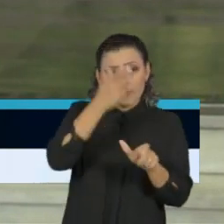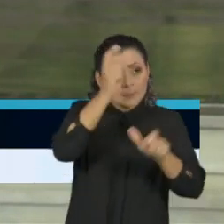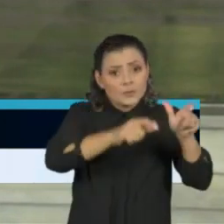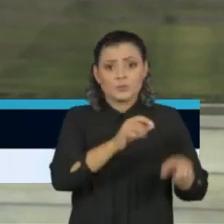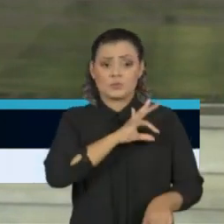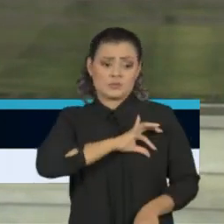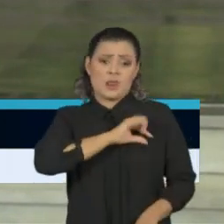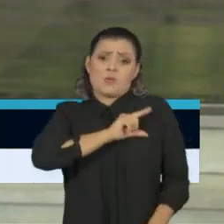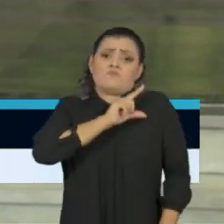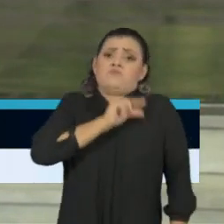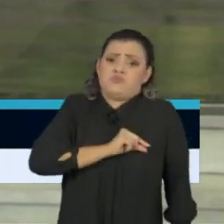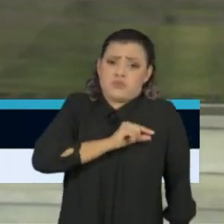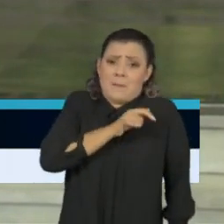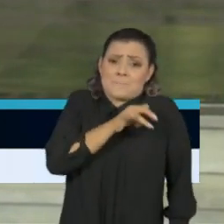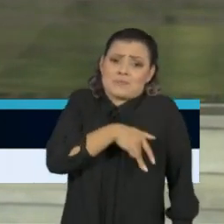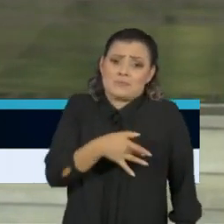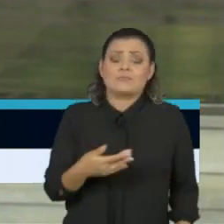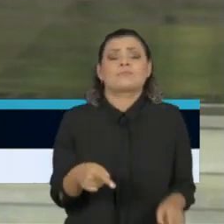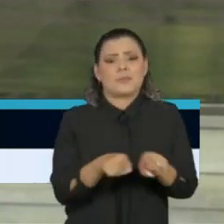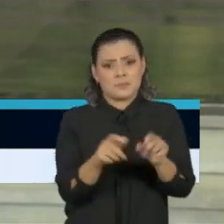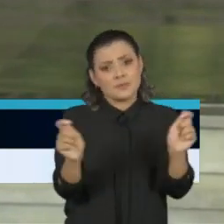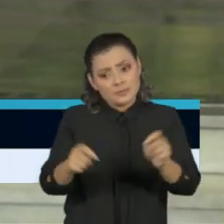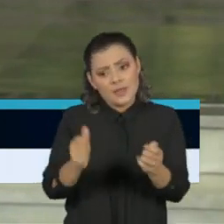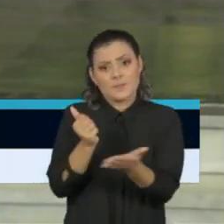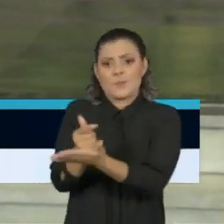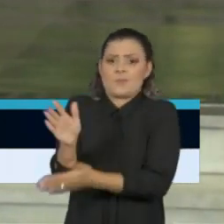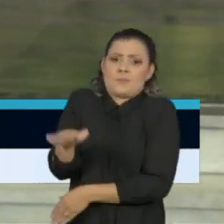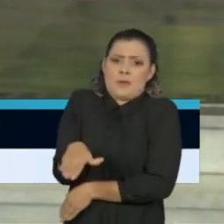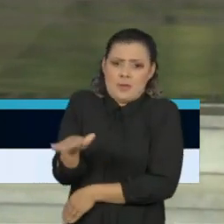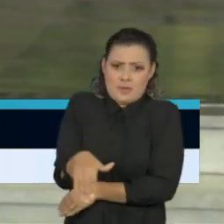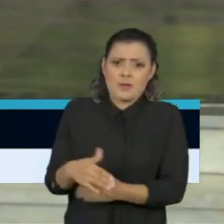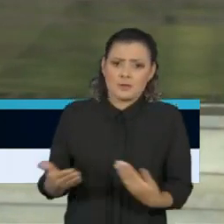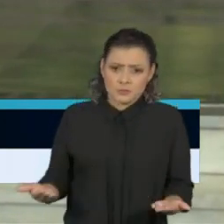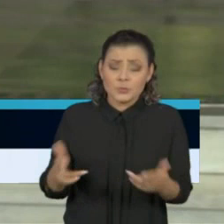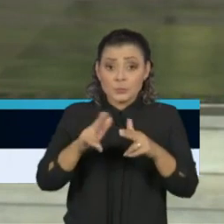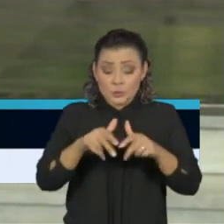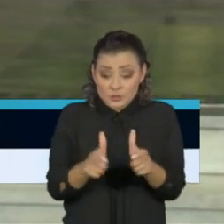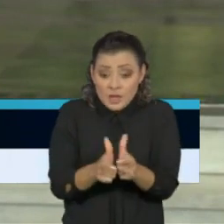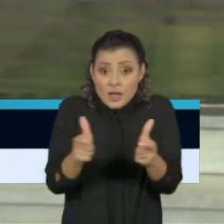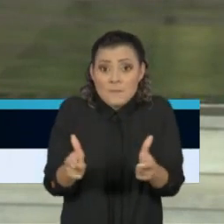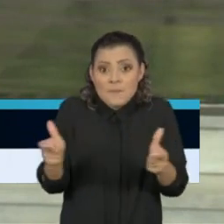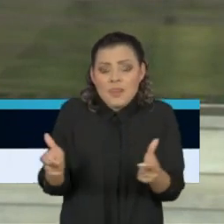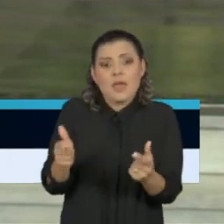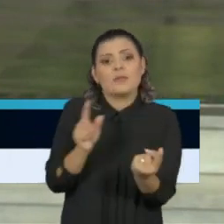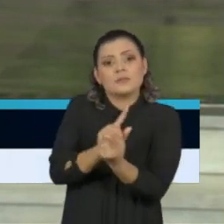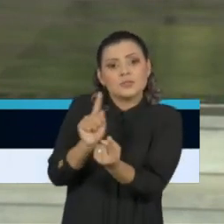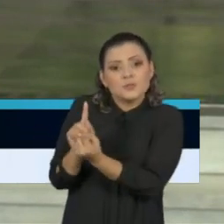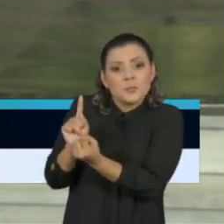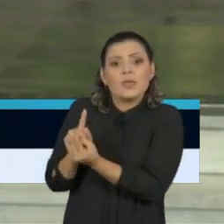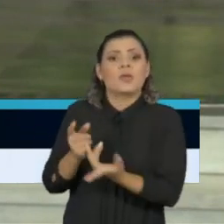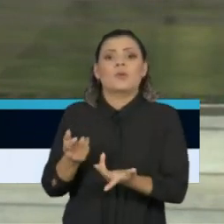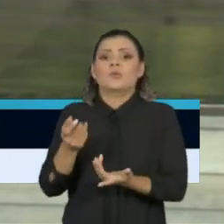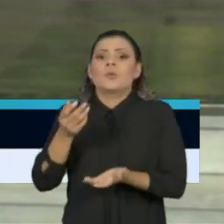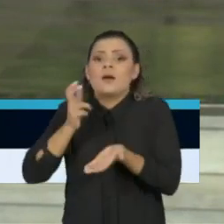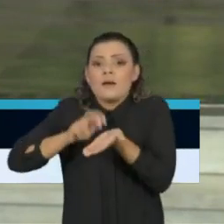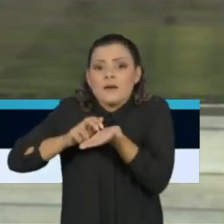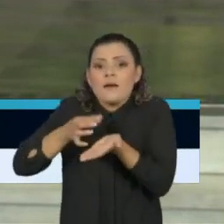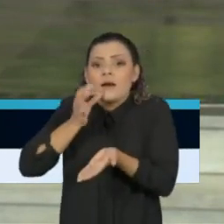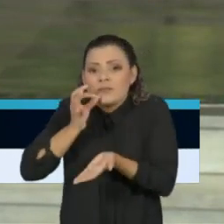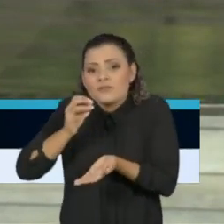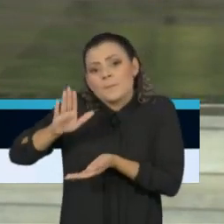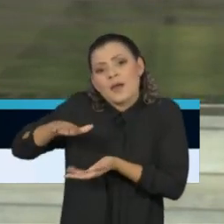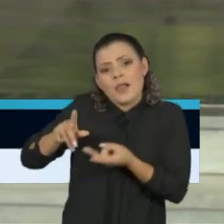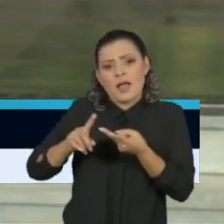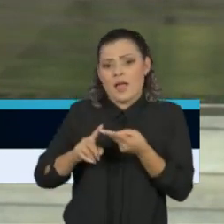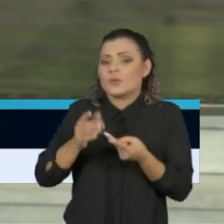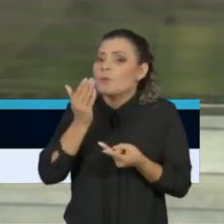com uma renda mínima e agora com esta decisão de ampliar o funcionamento dos Bom Prato para a noite e